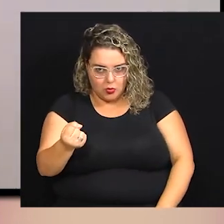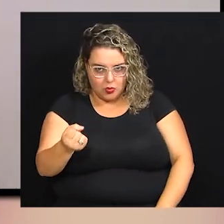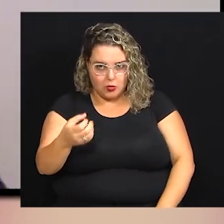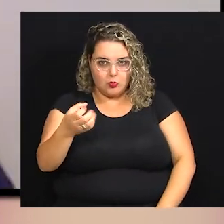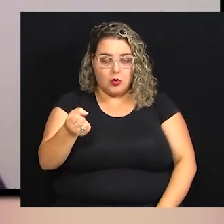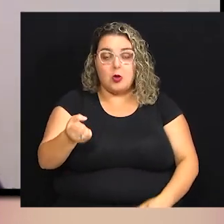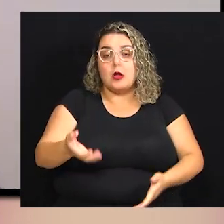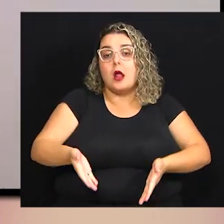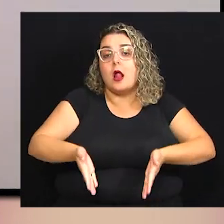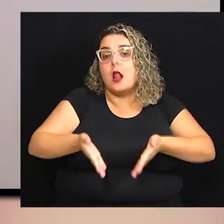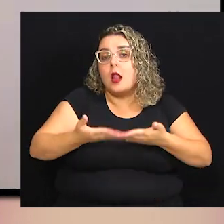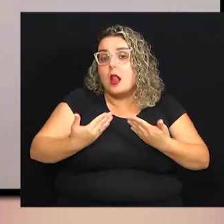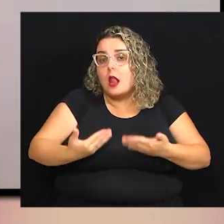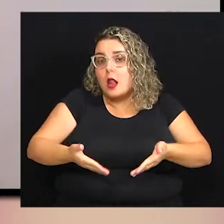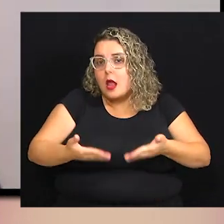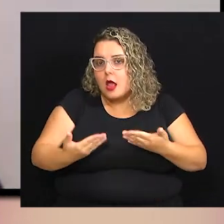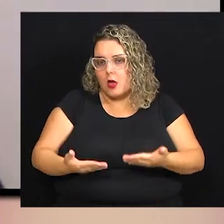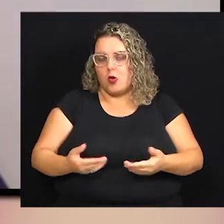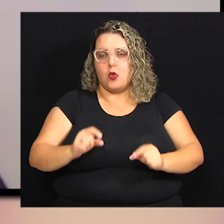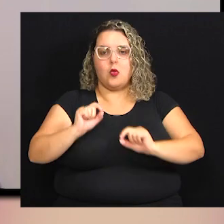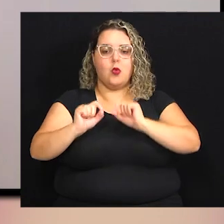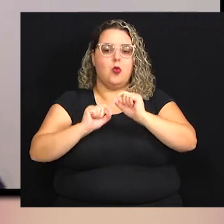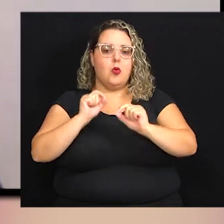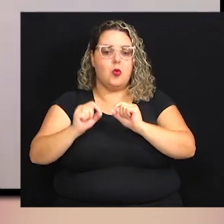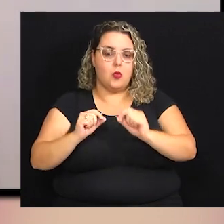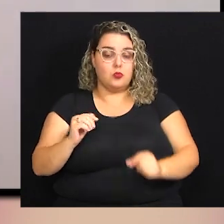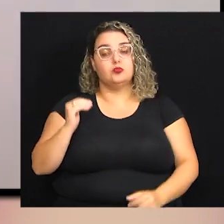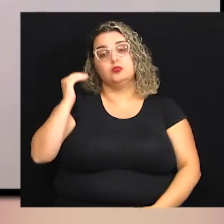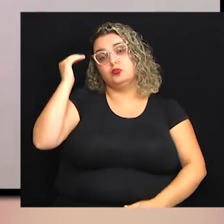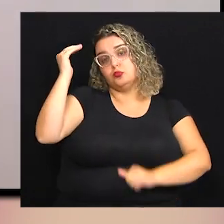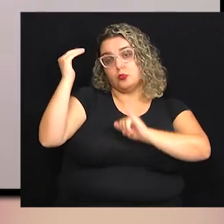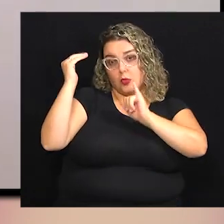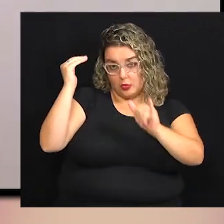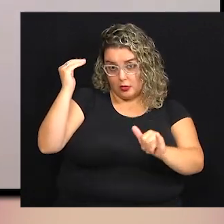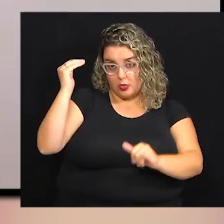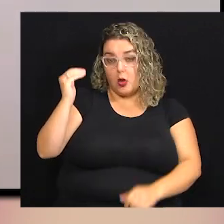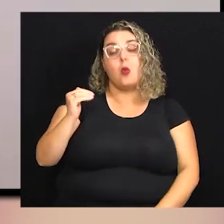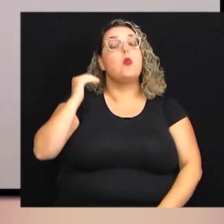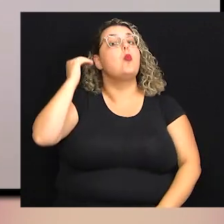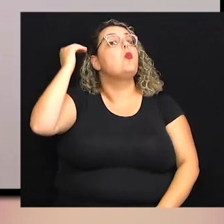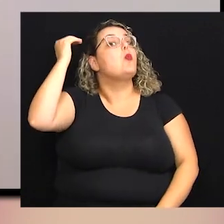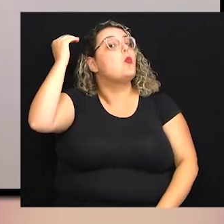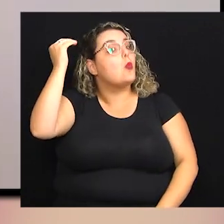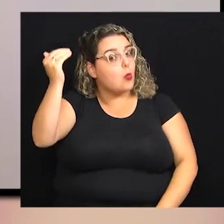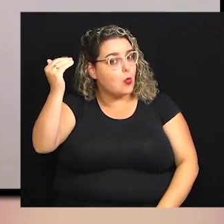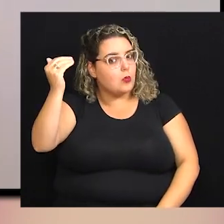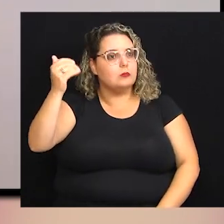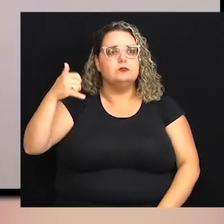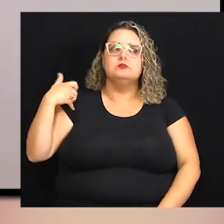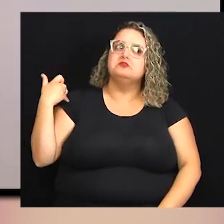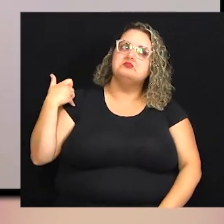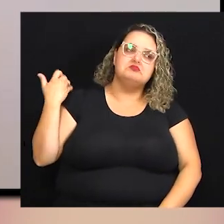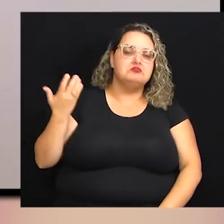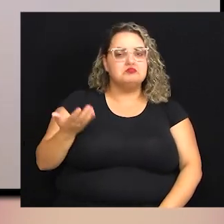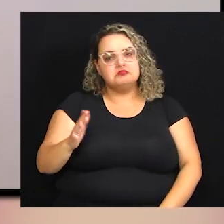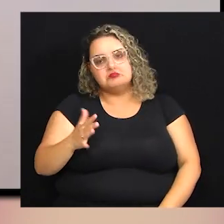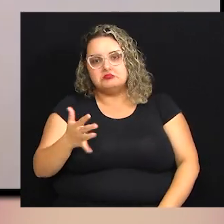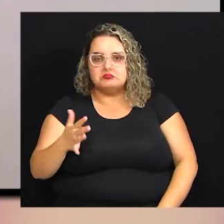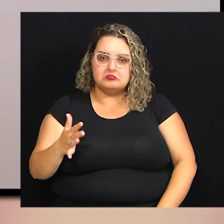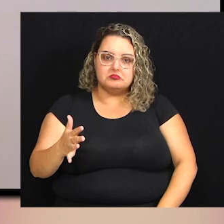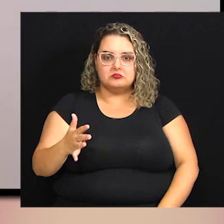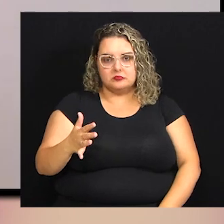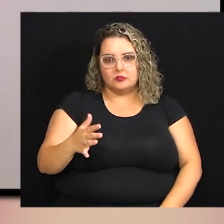um leite mais leve. O que a gente diz do adulto é que o adulto em si, a partir